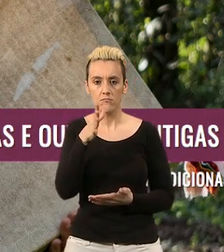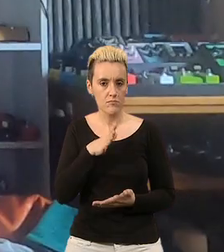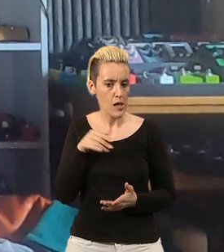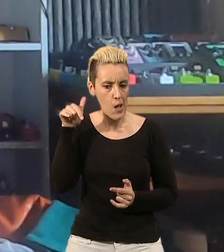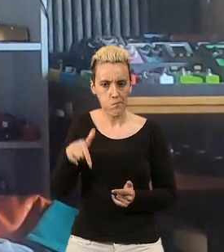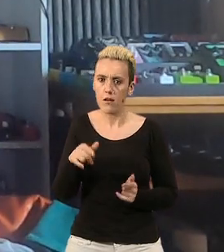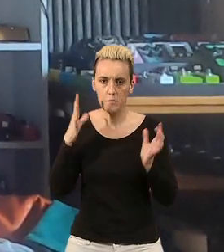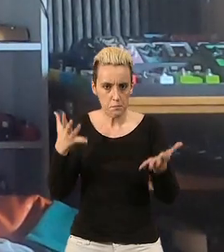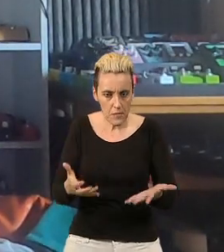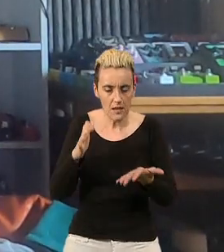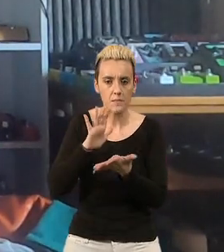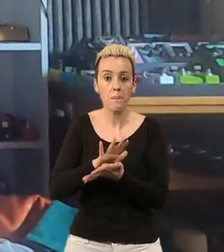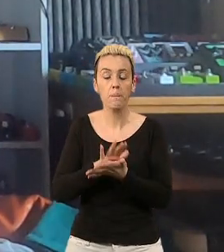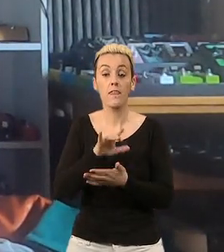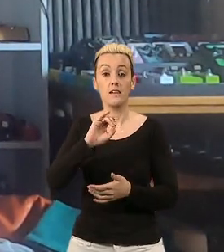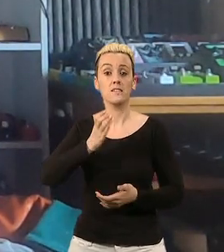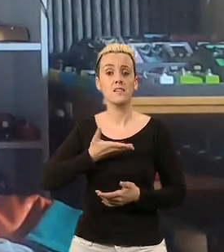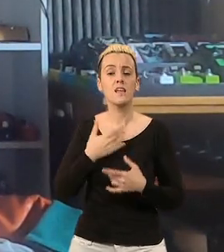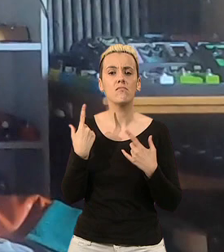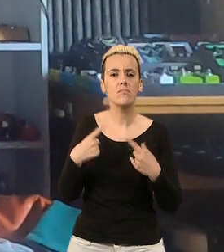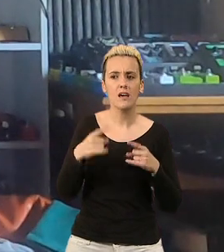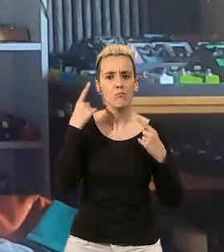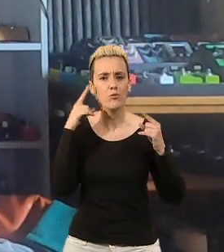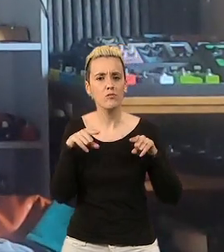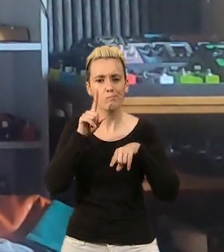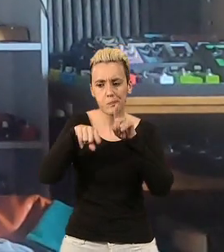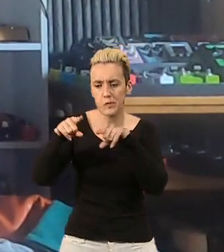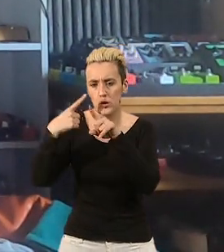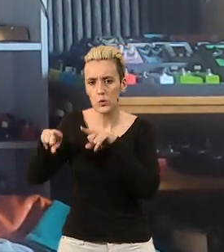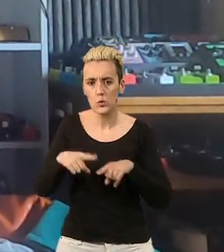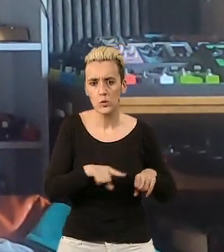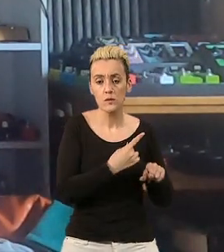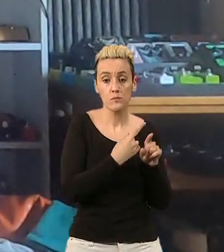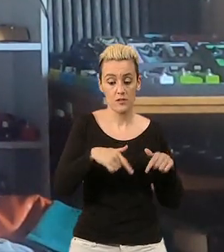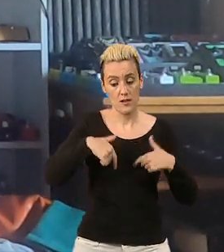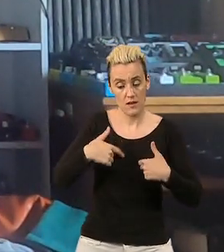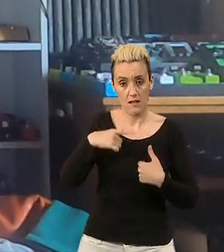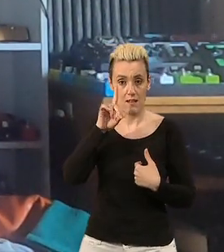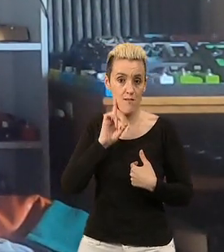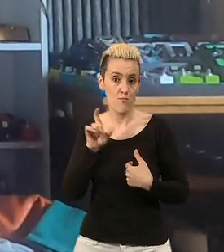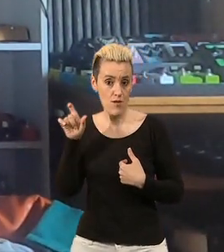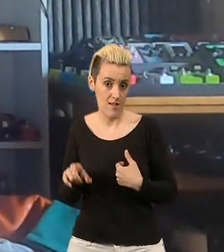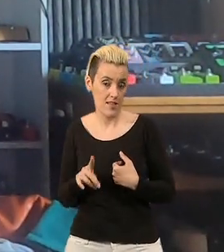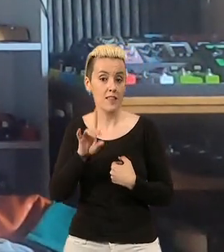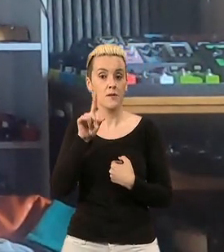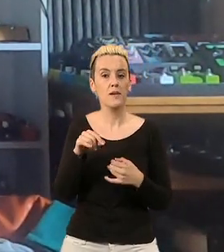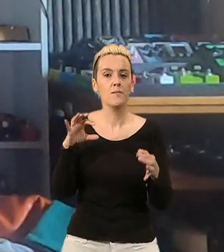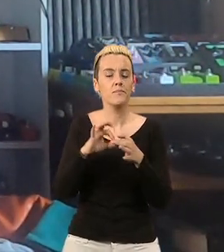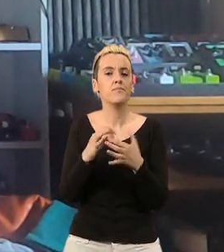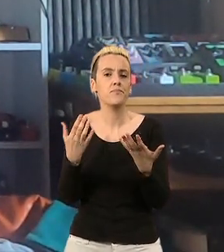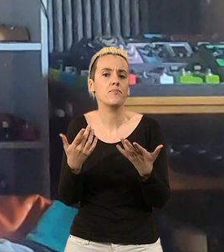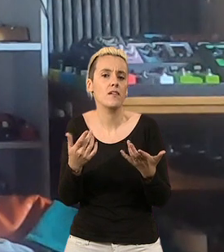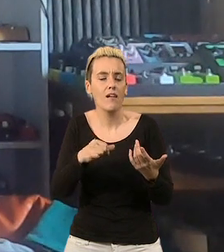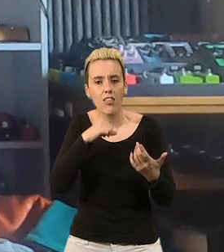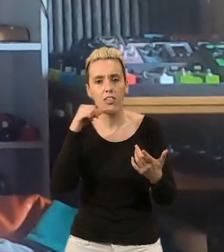disco usamos um conjunto de instrumentos muito diversificado, porque quer a Vânia, quer eu, pertencemos ao universo daqueles